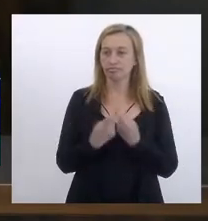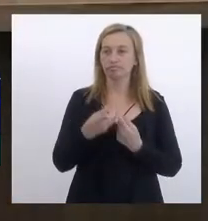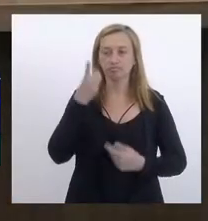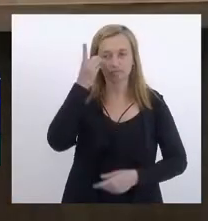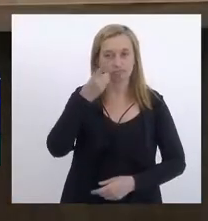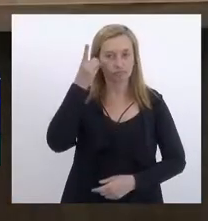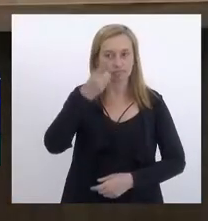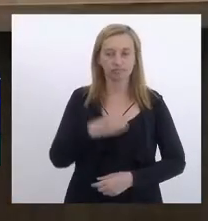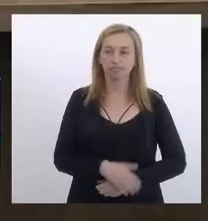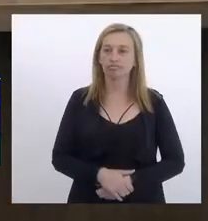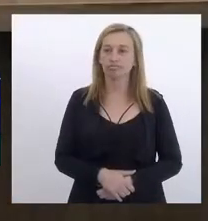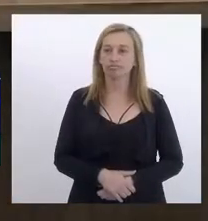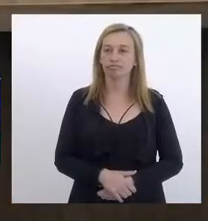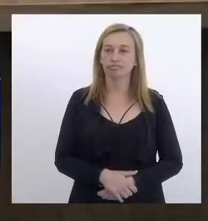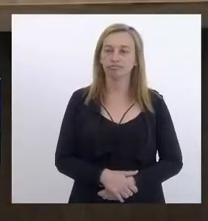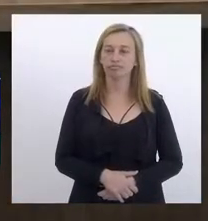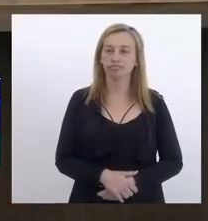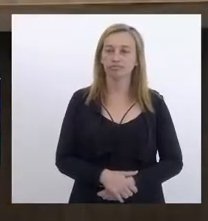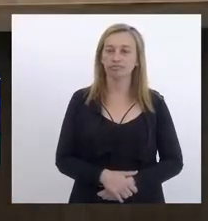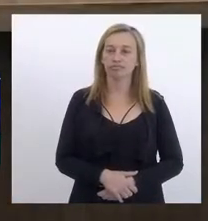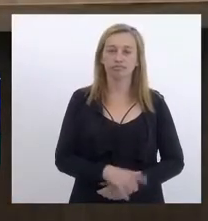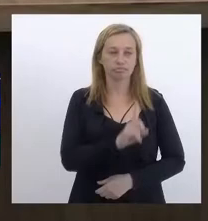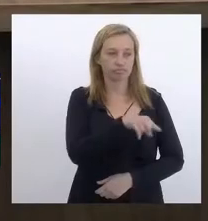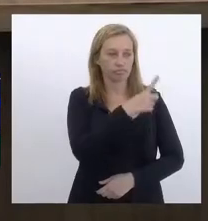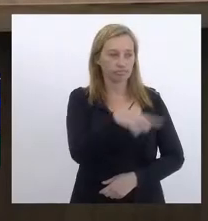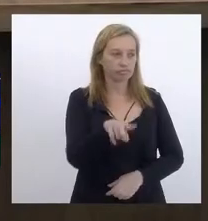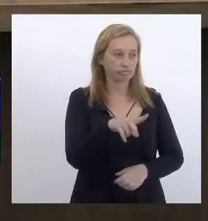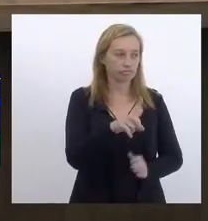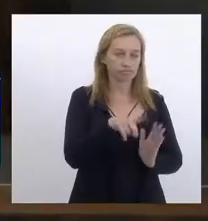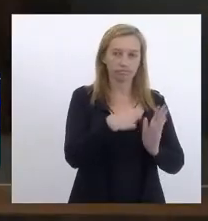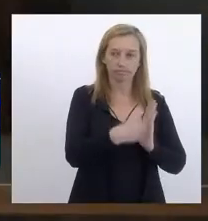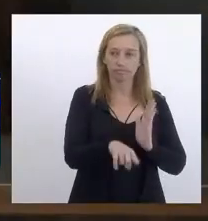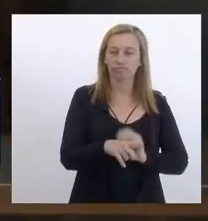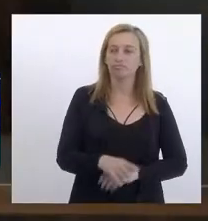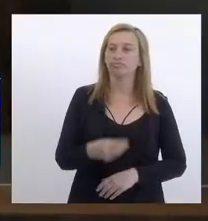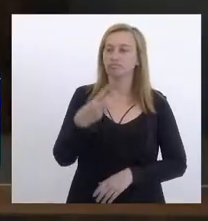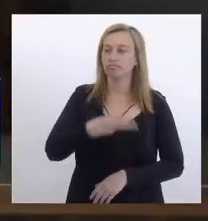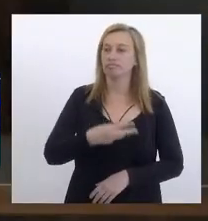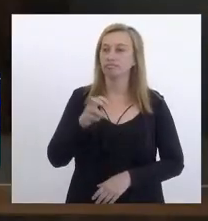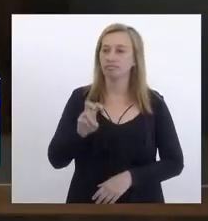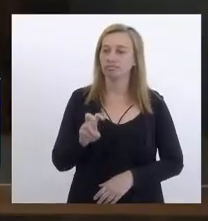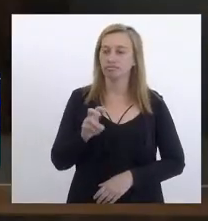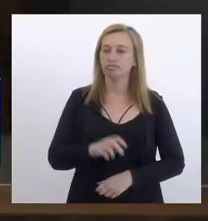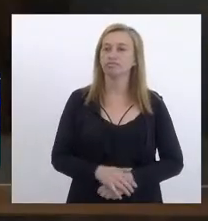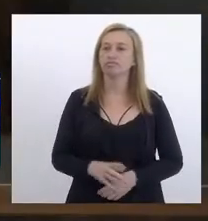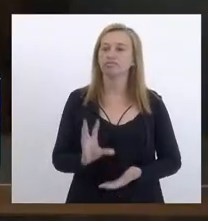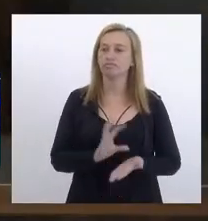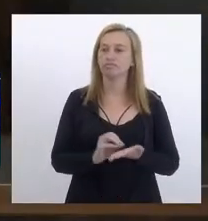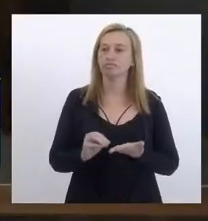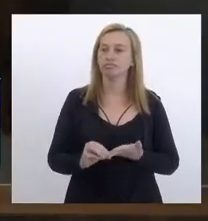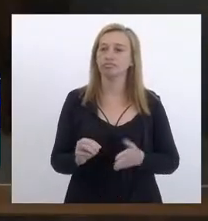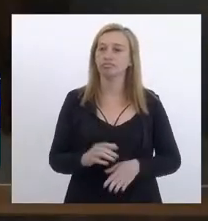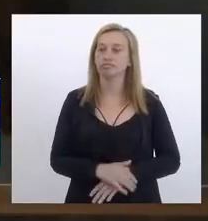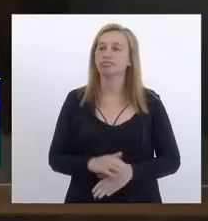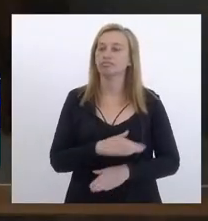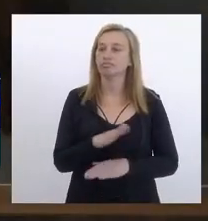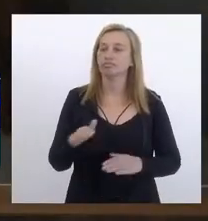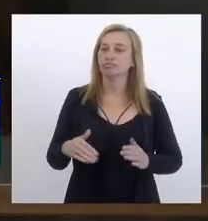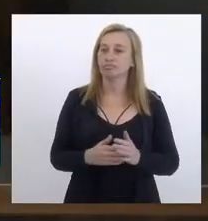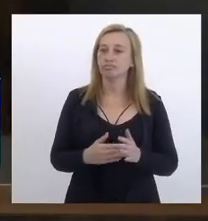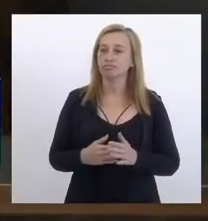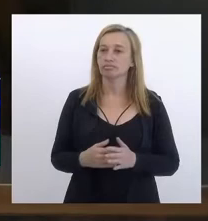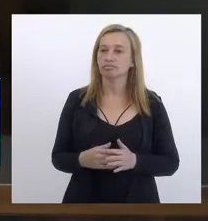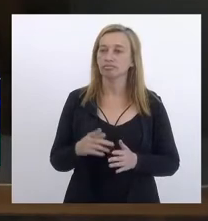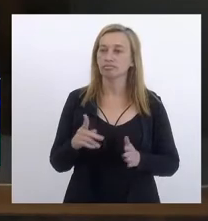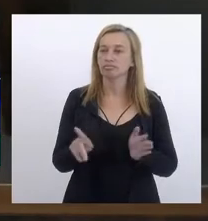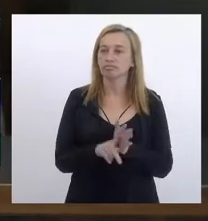Família. Comissão da parecer pela rejeição do veto. 35º da pauta, veto parcial aposto ao